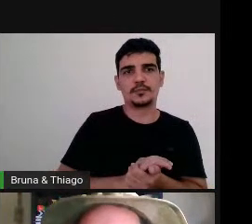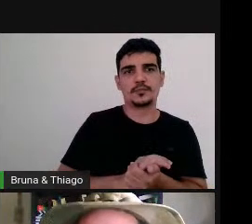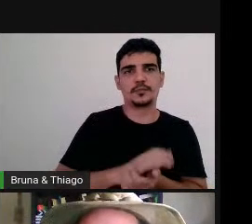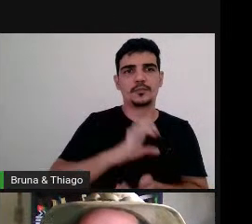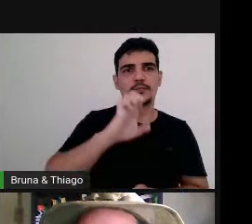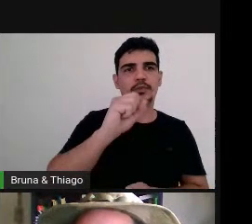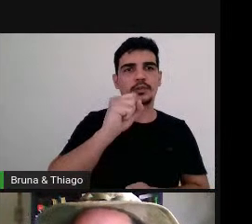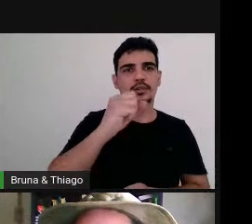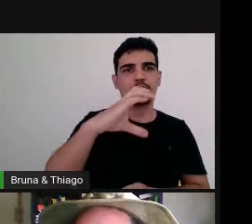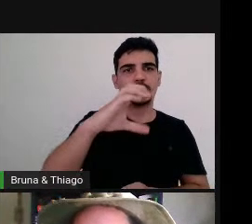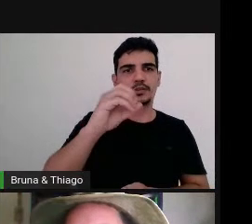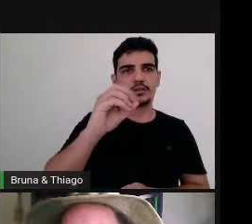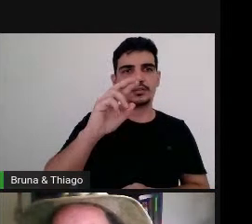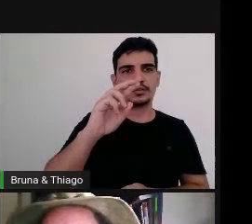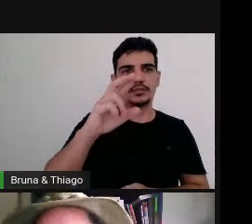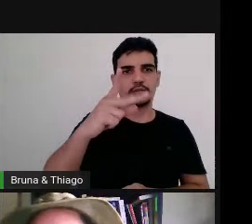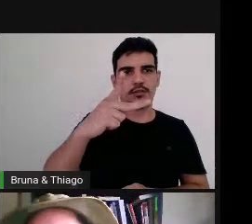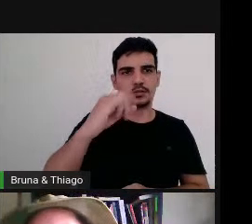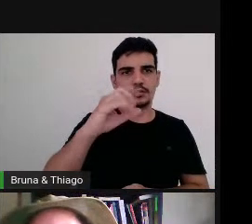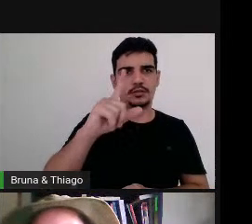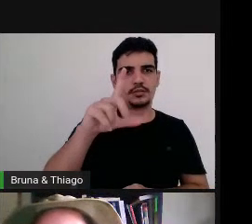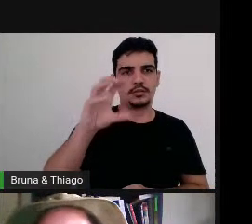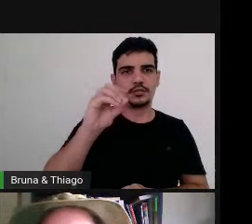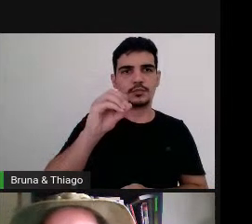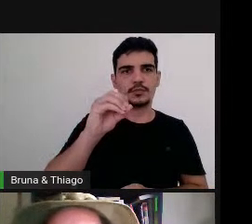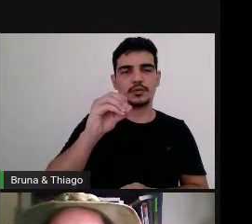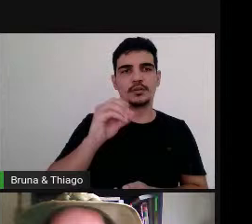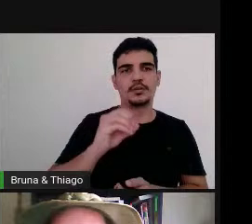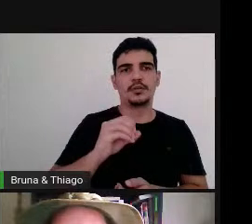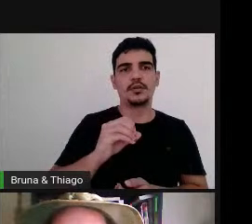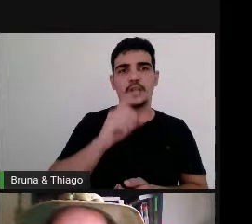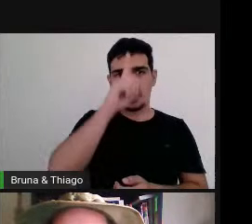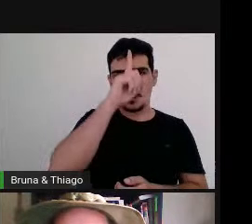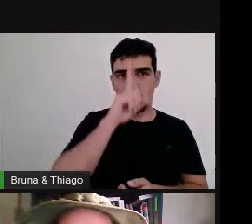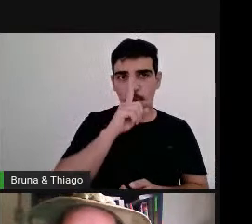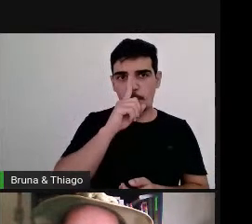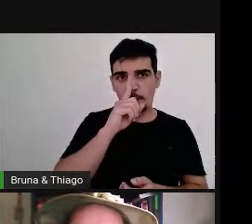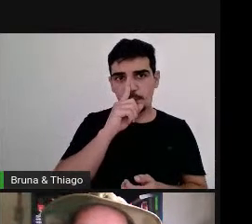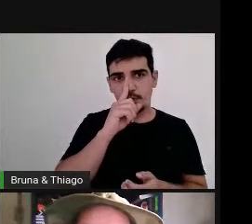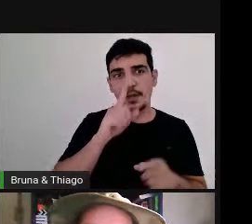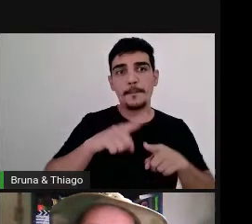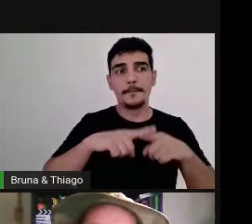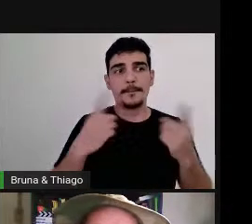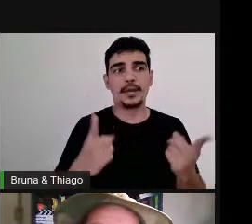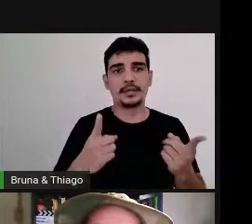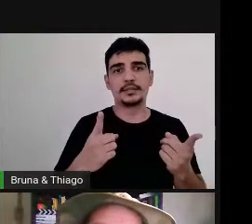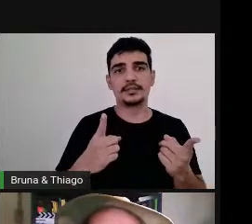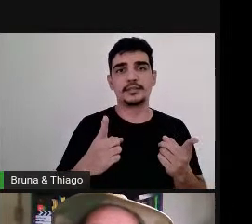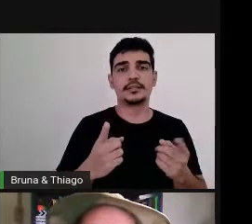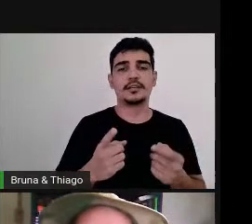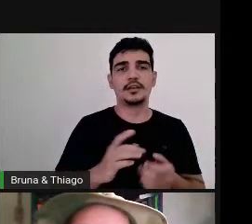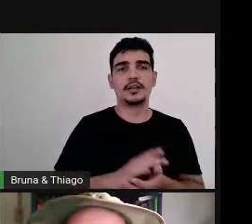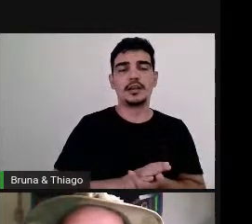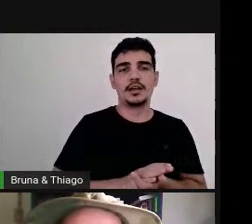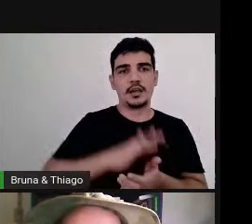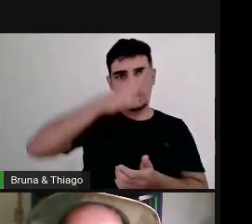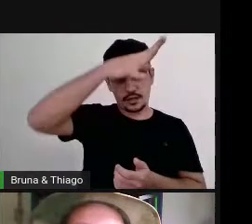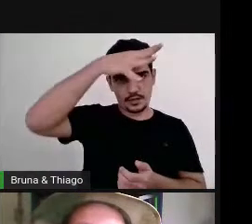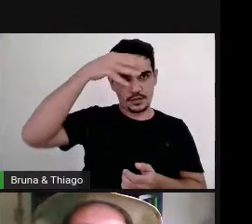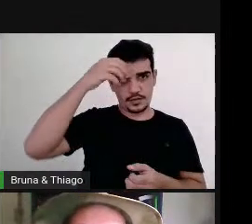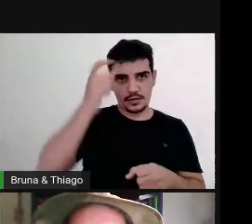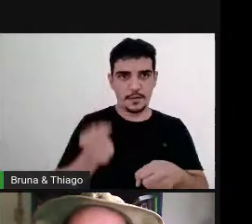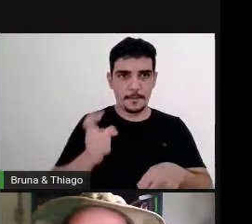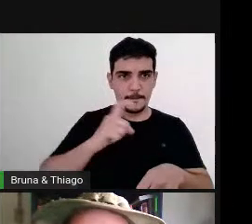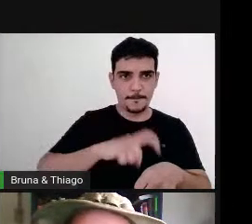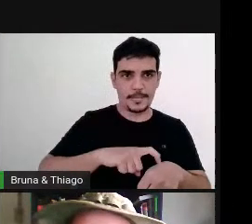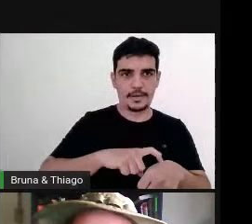Titius serrulatus, né, então você tem a distribuição. Aqui na Amazônia é mais o escorpião preto, né, então a gente basicamente não tem tanto acidente